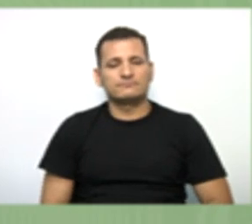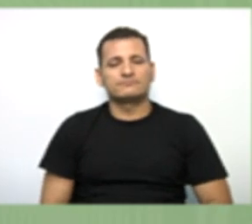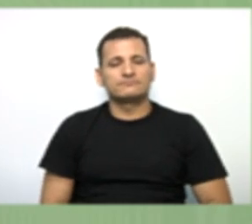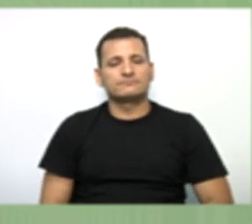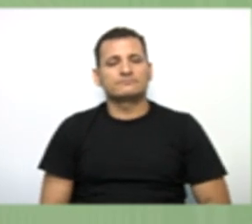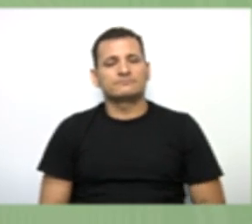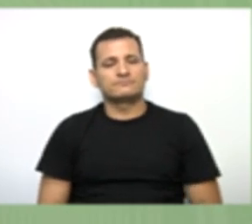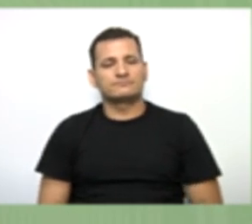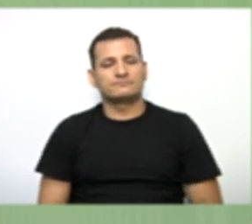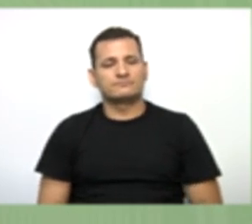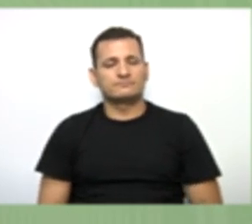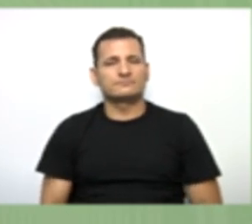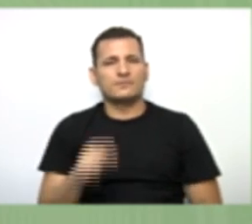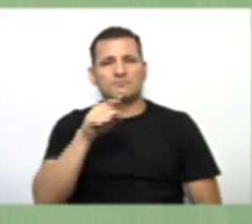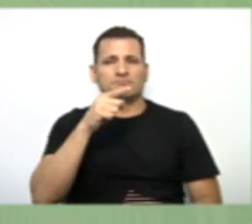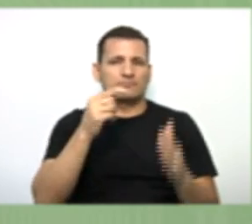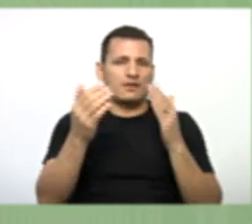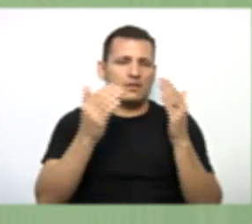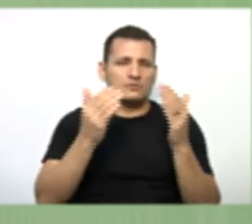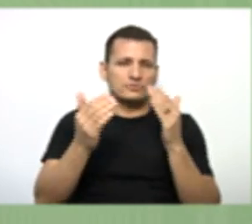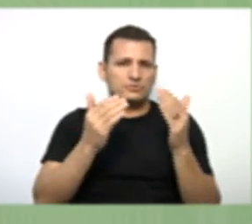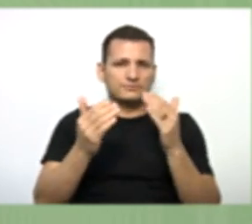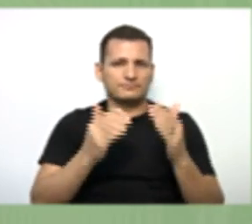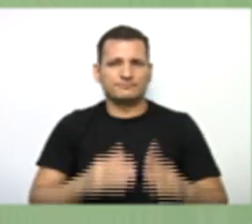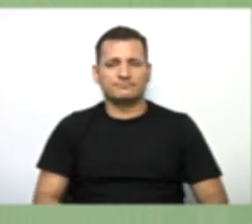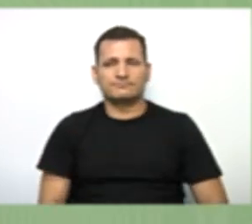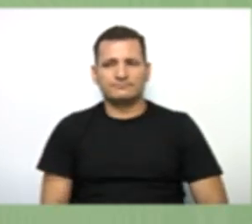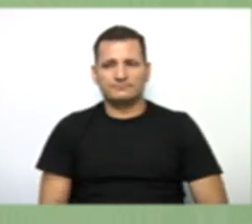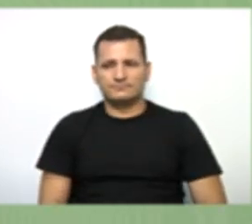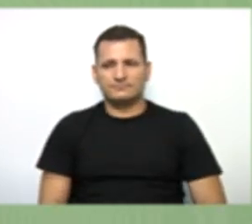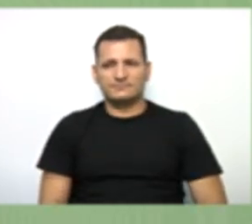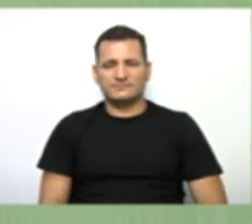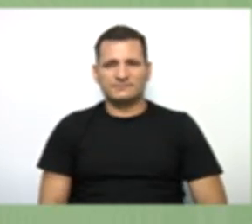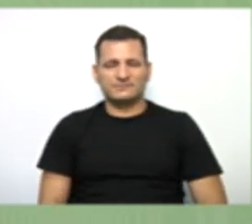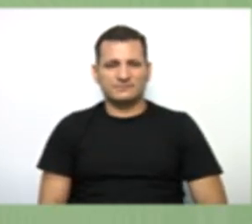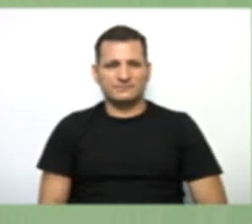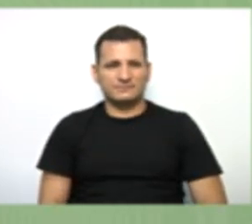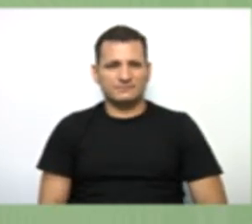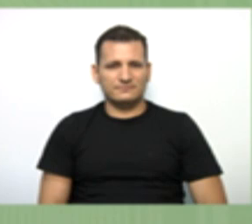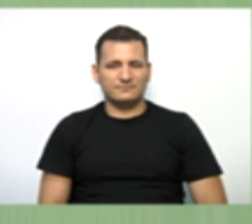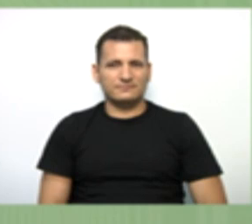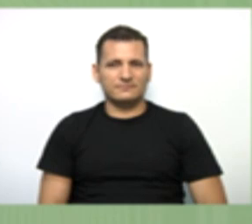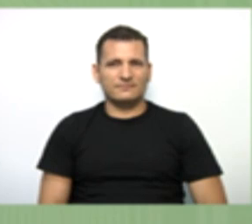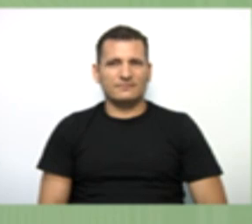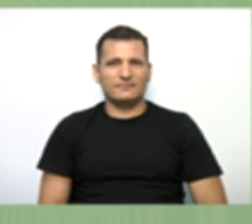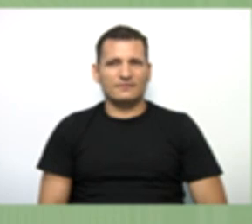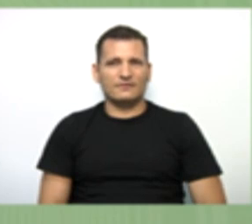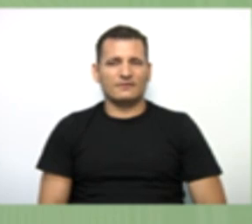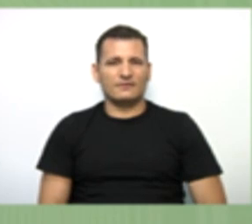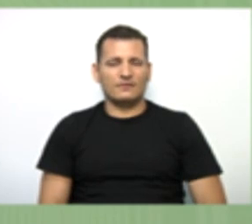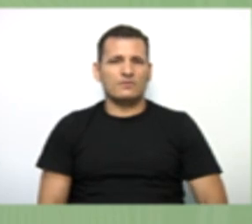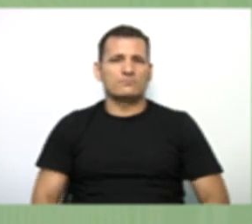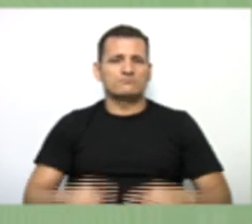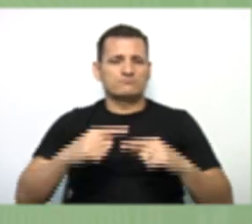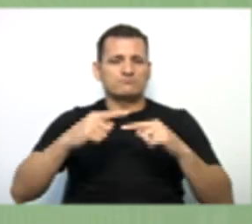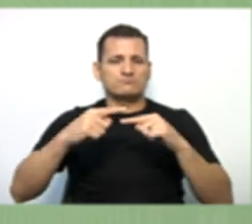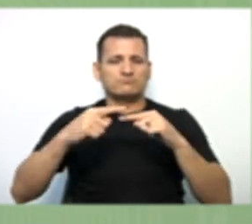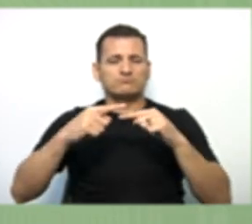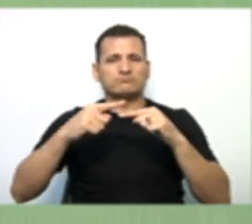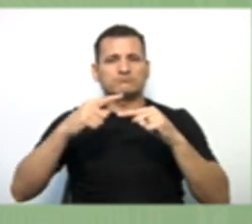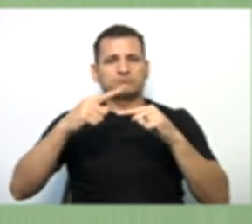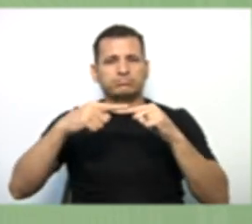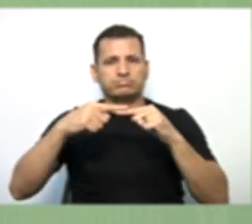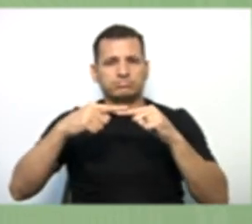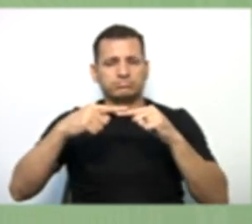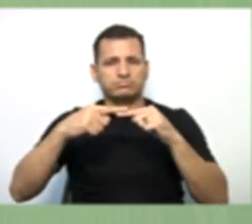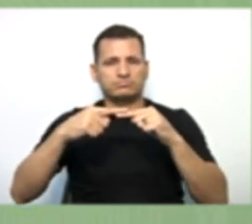Né? Então seria mais ou menos isso. Eu tenho a tabela analogia circuito elétricos. Eu só vou acender essa lâmpada quando